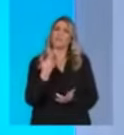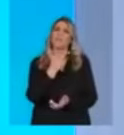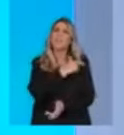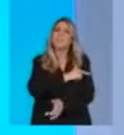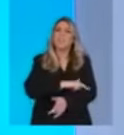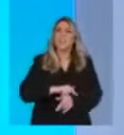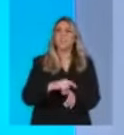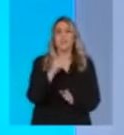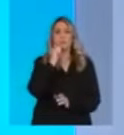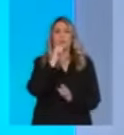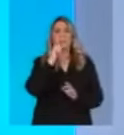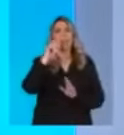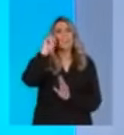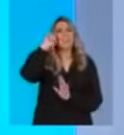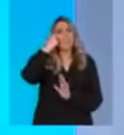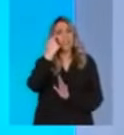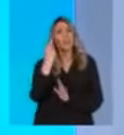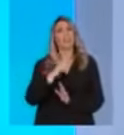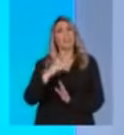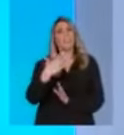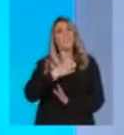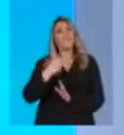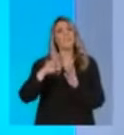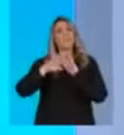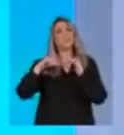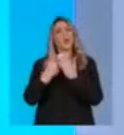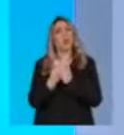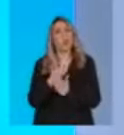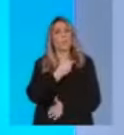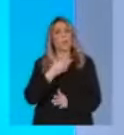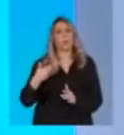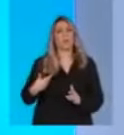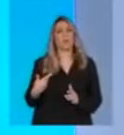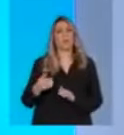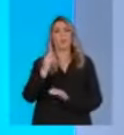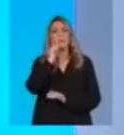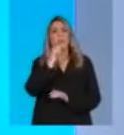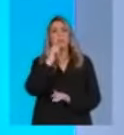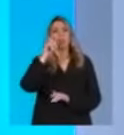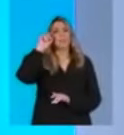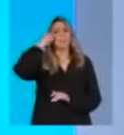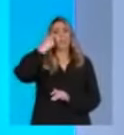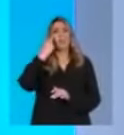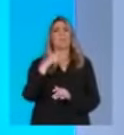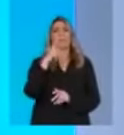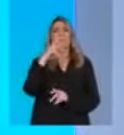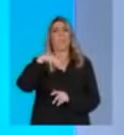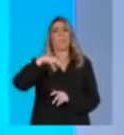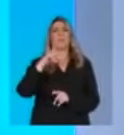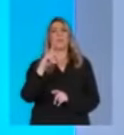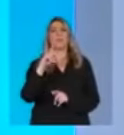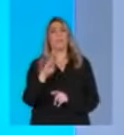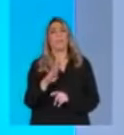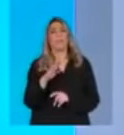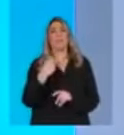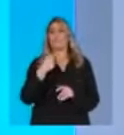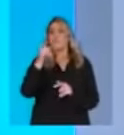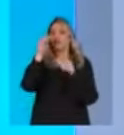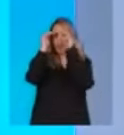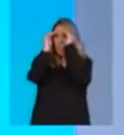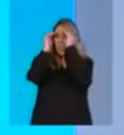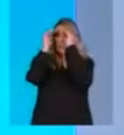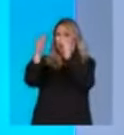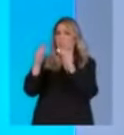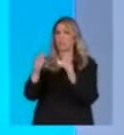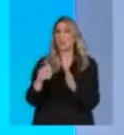né que tem o seu filho numa escola pública e mulheres negras vocês do PMDB não costumam respeitar muito nem quando entrega a chave né aquela